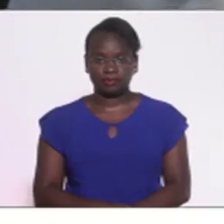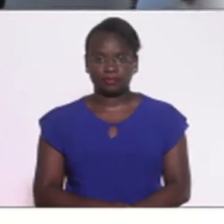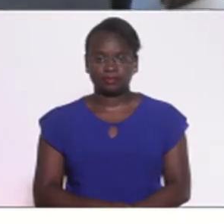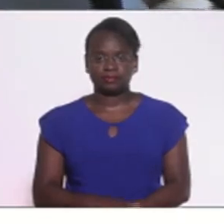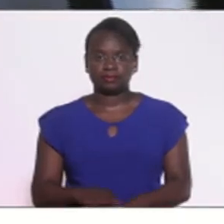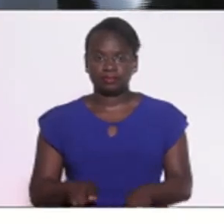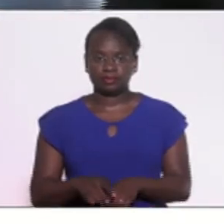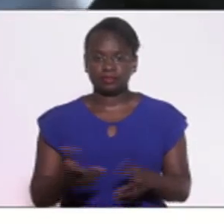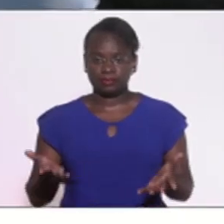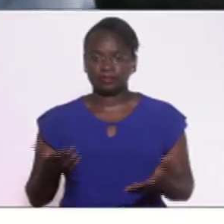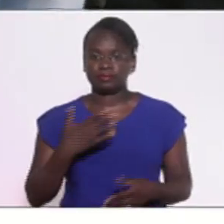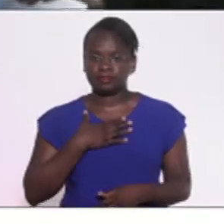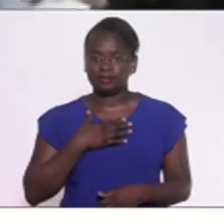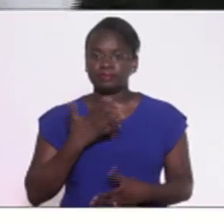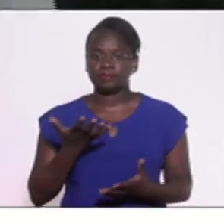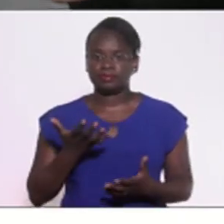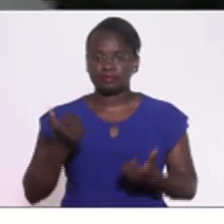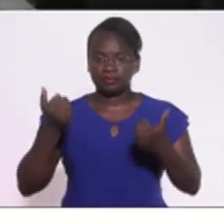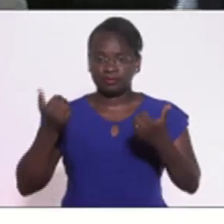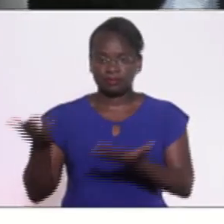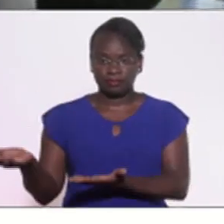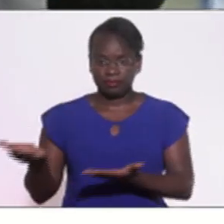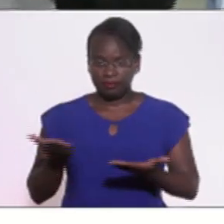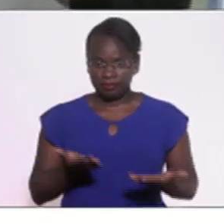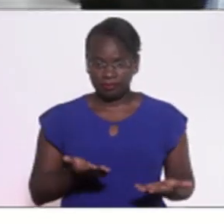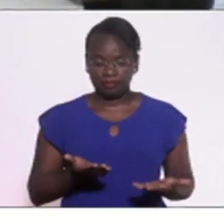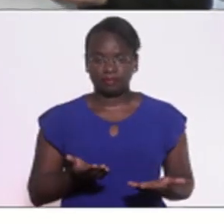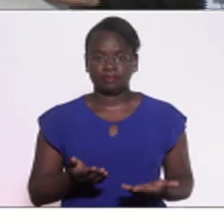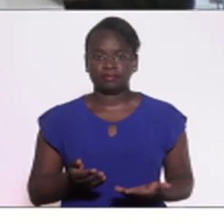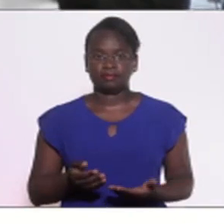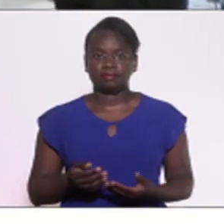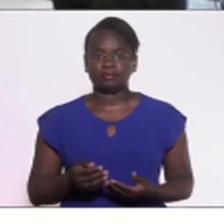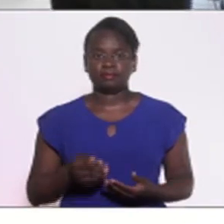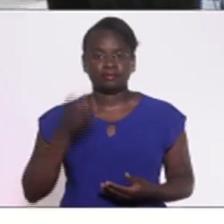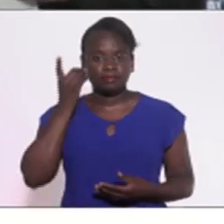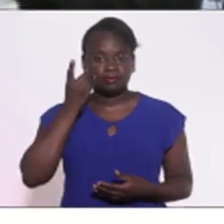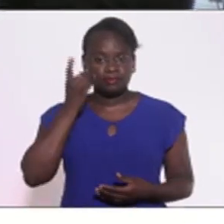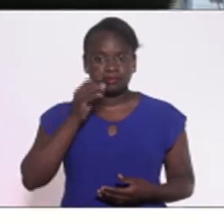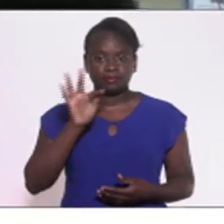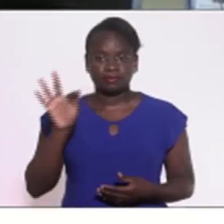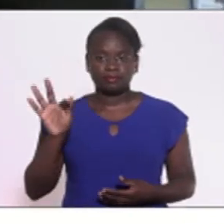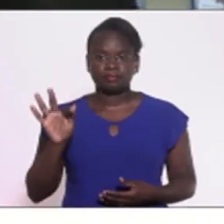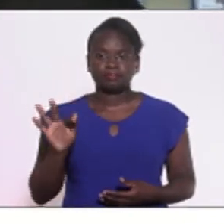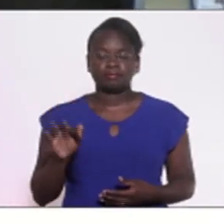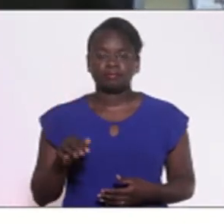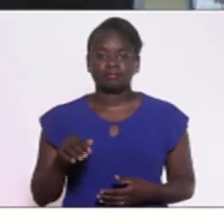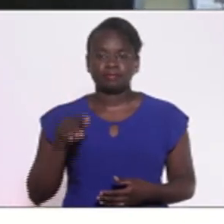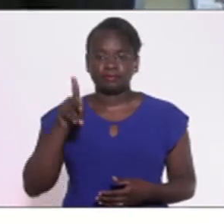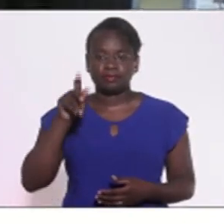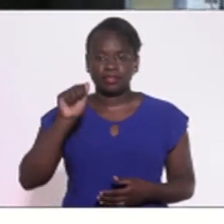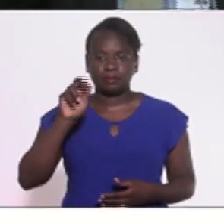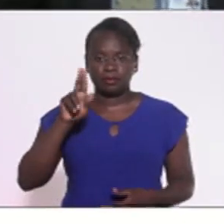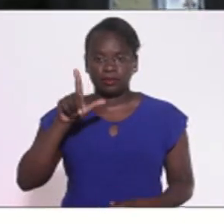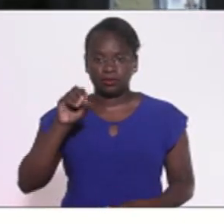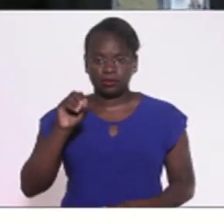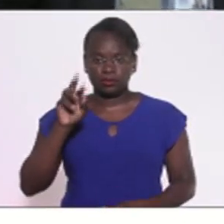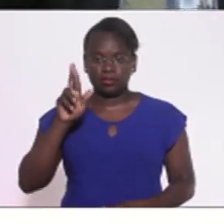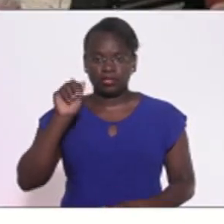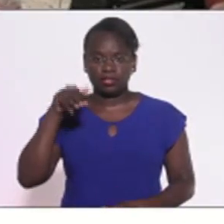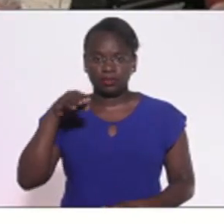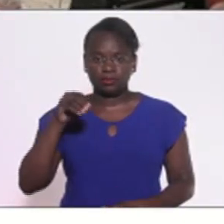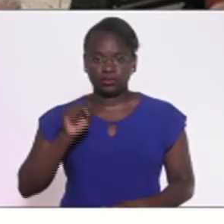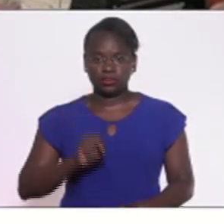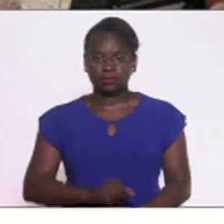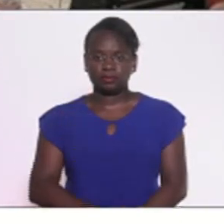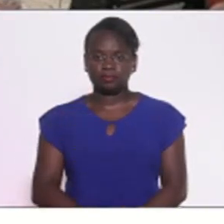Gostaria agora de passar a palavra para o nosso deputado federal, Paulo Ramos. Falando